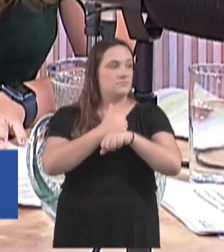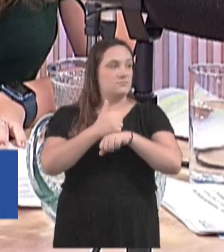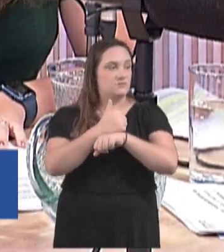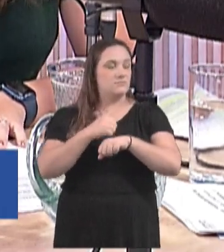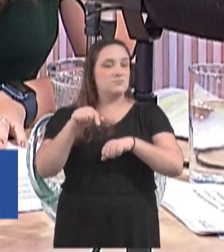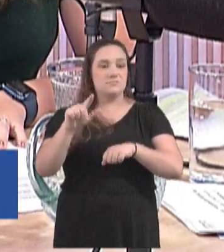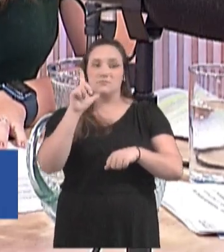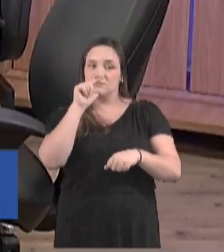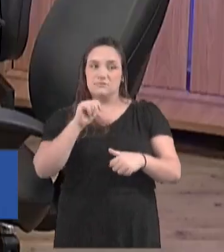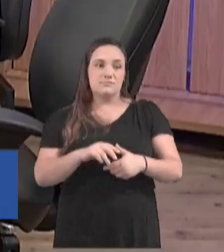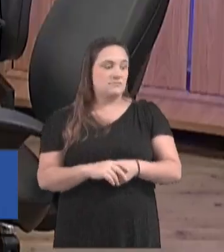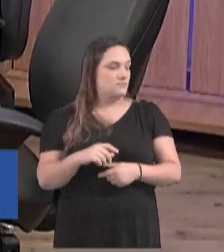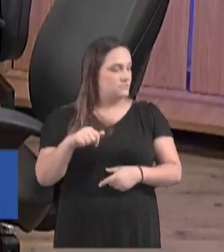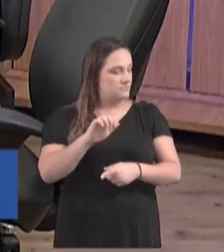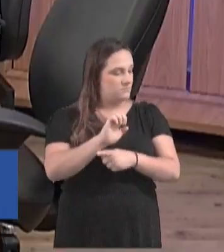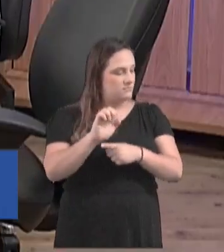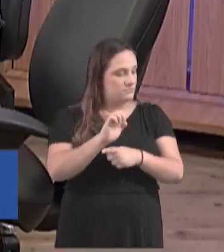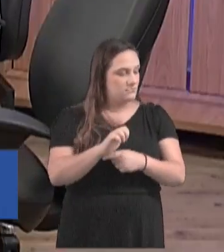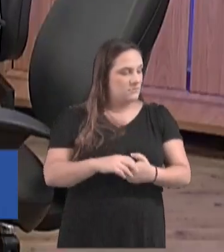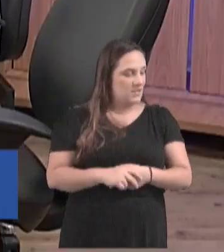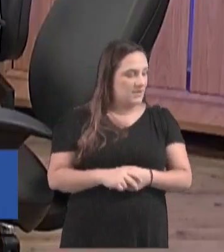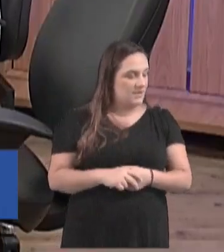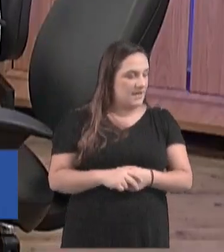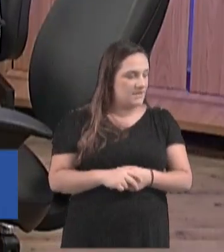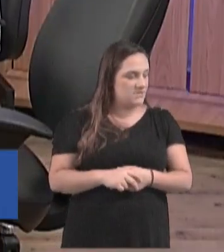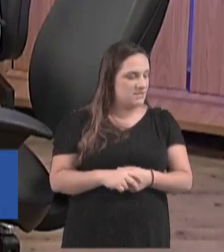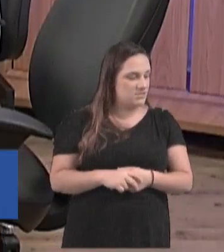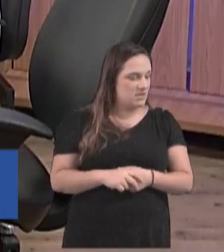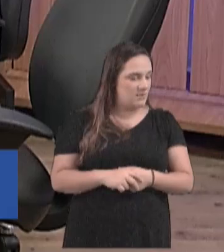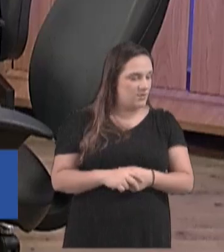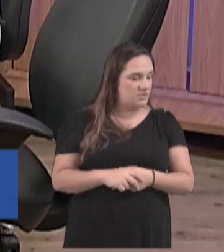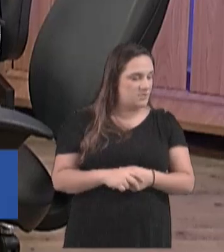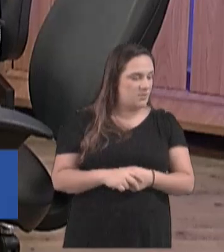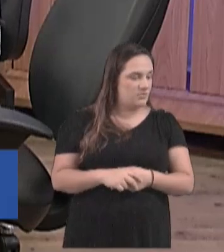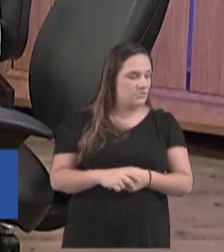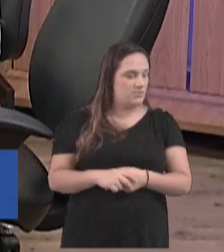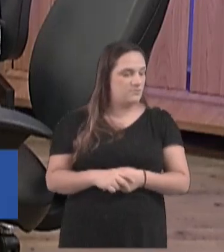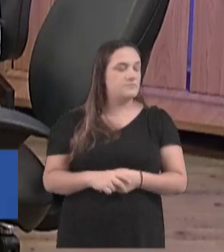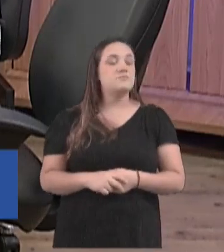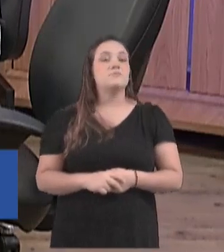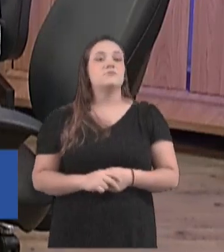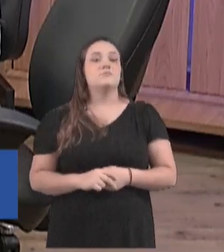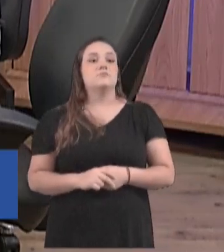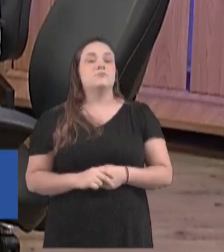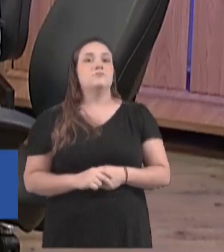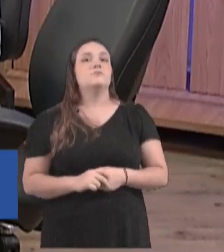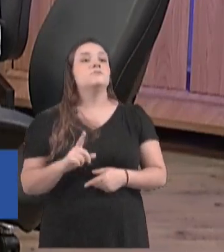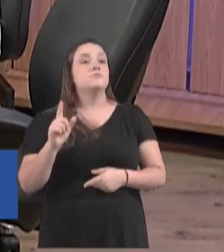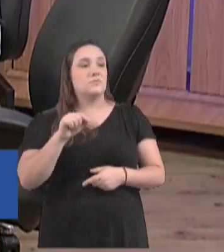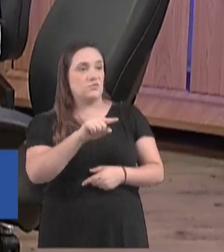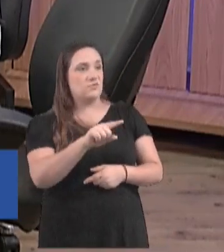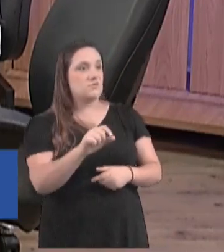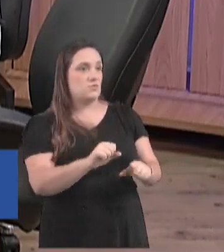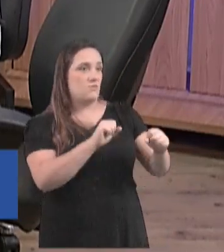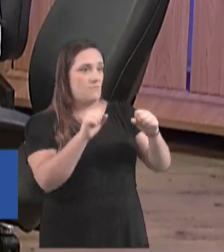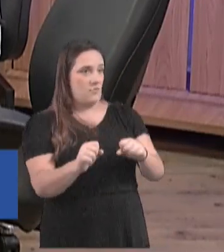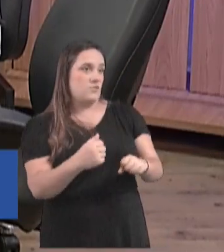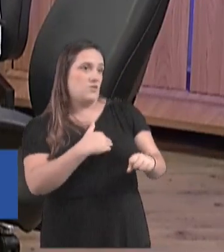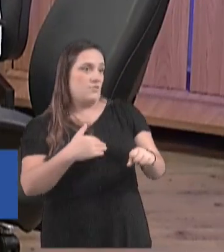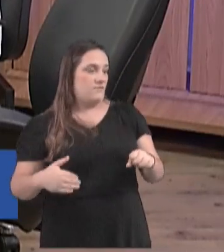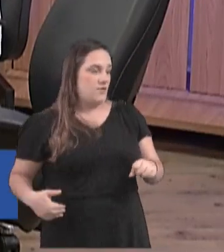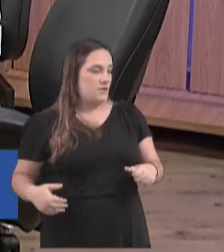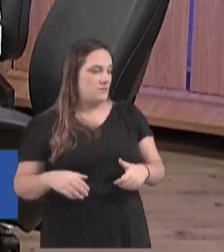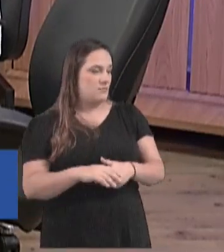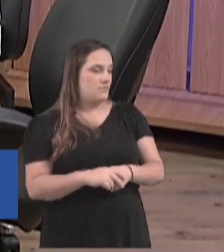dessas águas no estado. Até por essa fala do senhor, o senhor falou dos desafios até enquanto poder público, né, de fazer esse gerenciamento